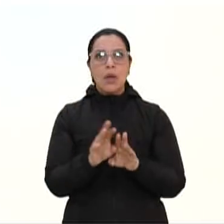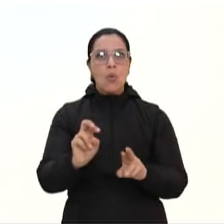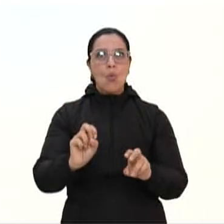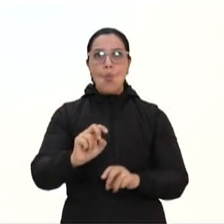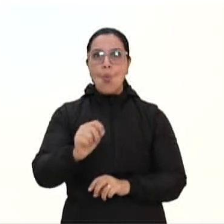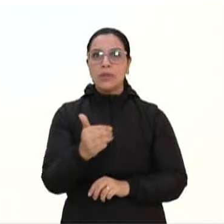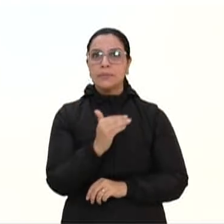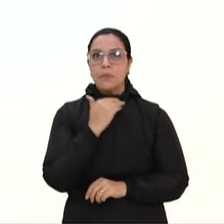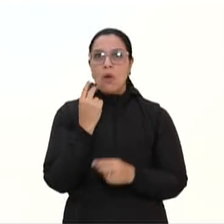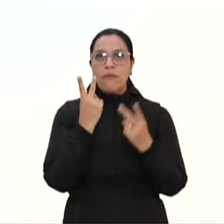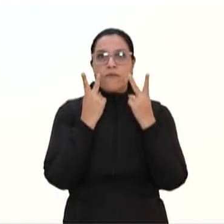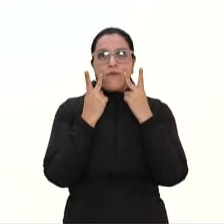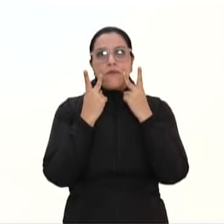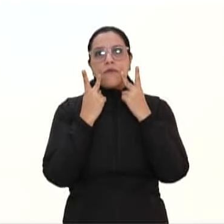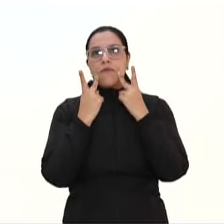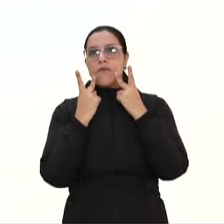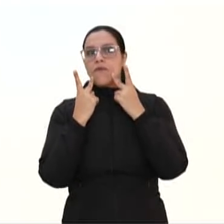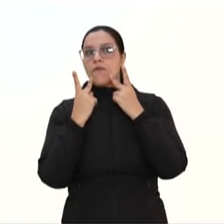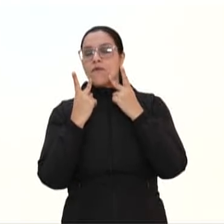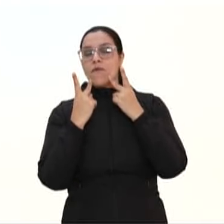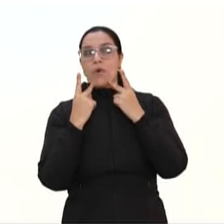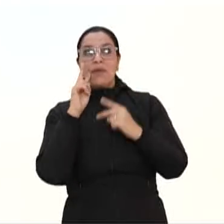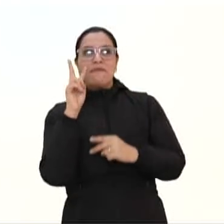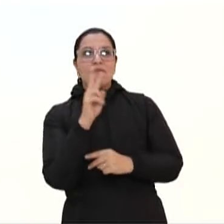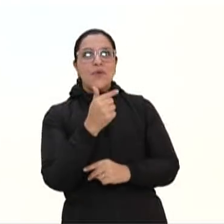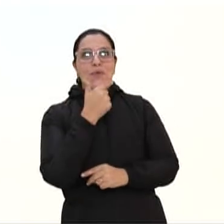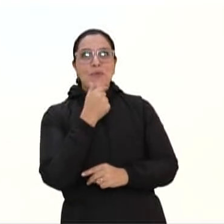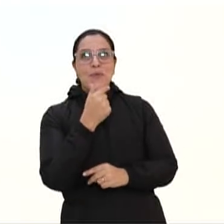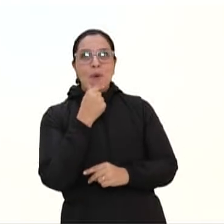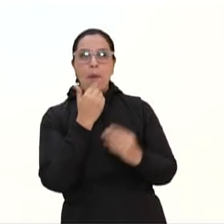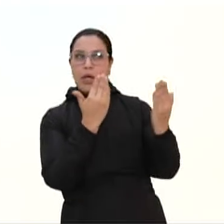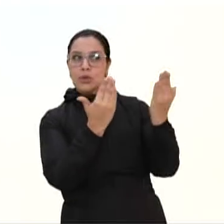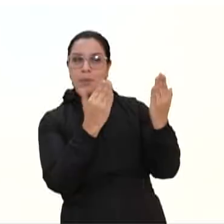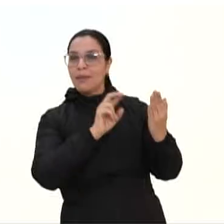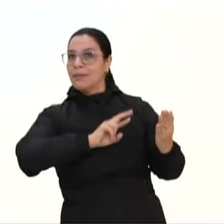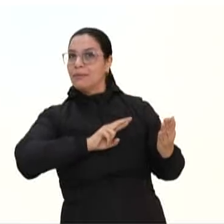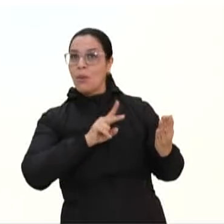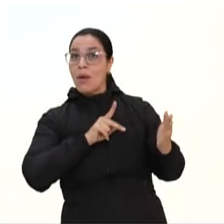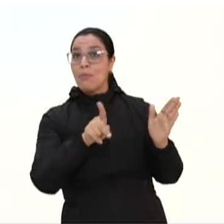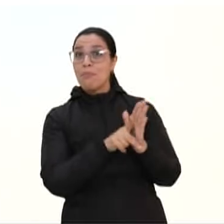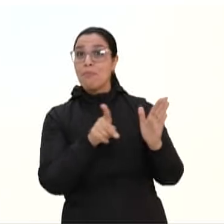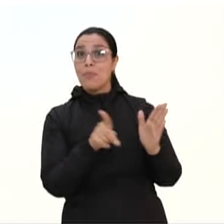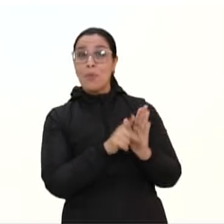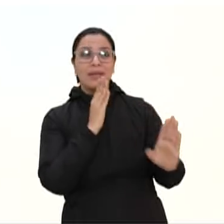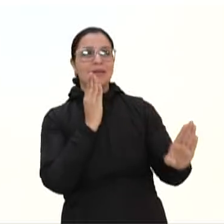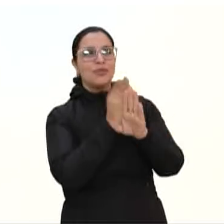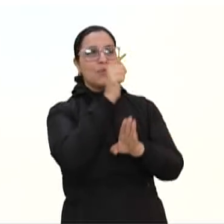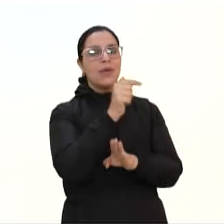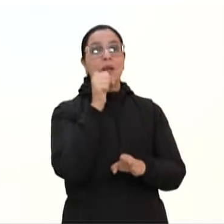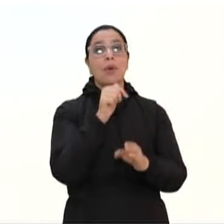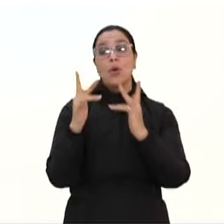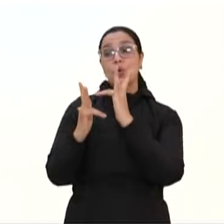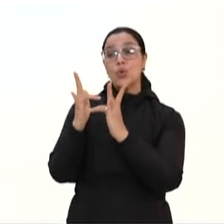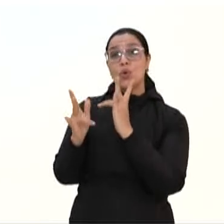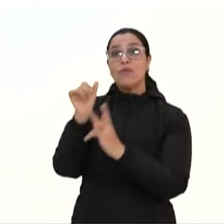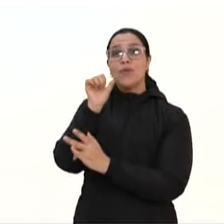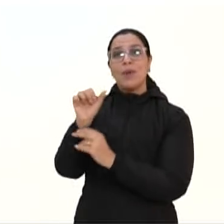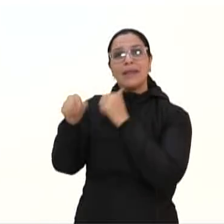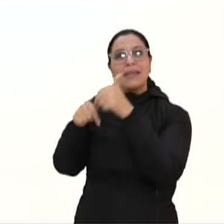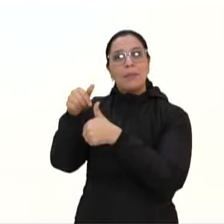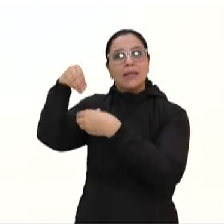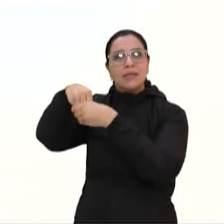Então, nós temos a letra A como que corresponde à situação inicial, que se refere a uma